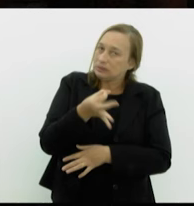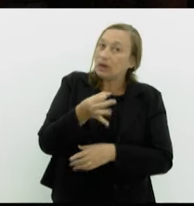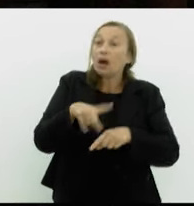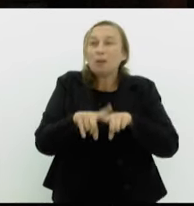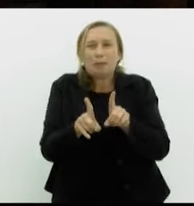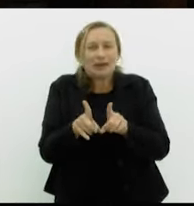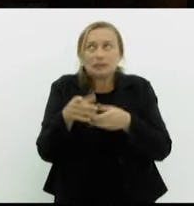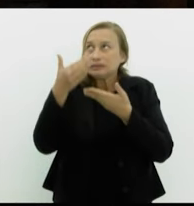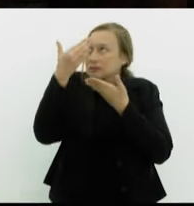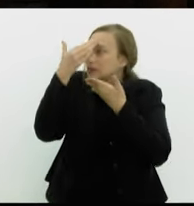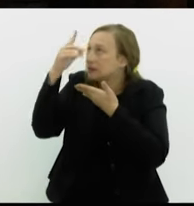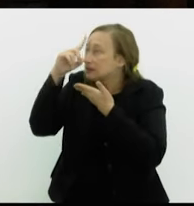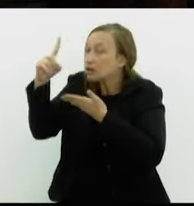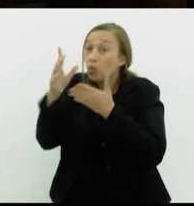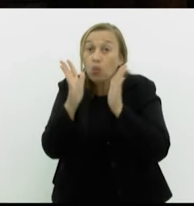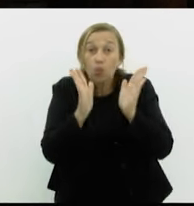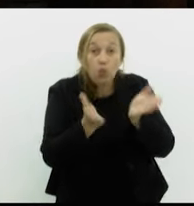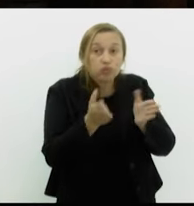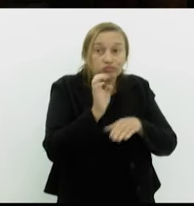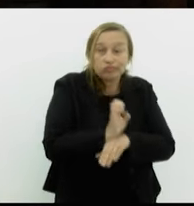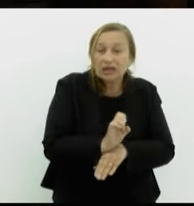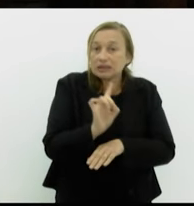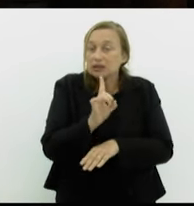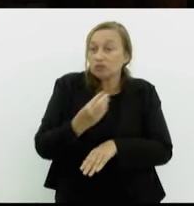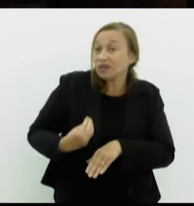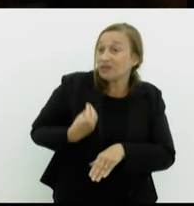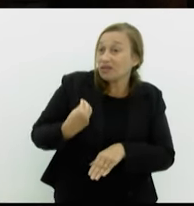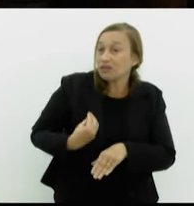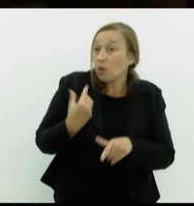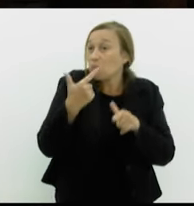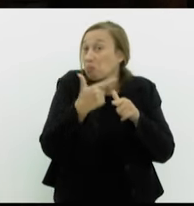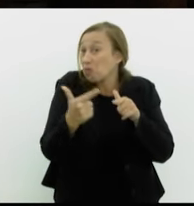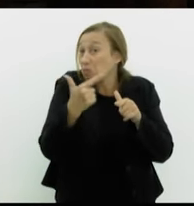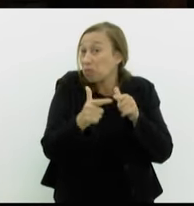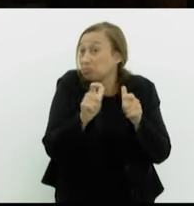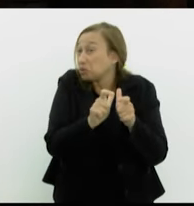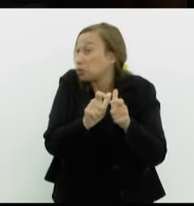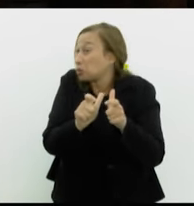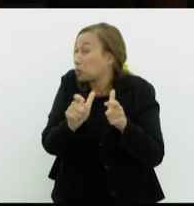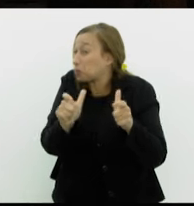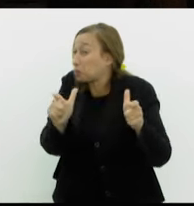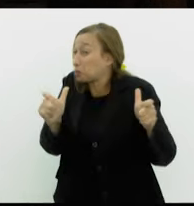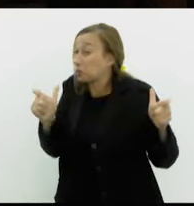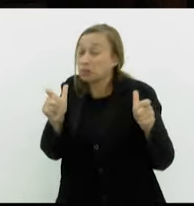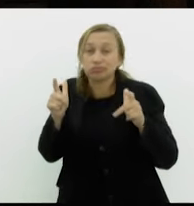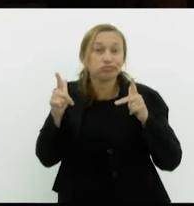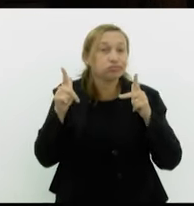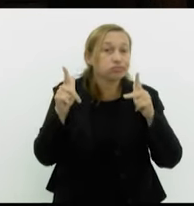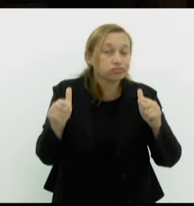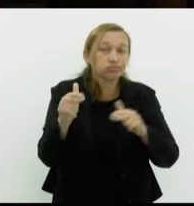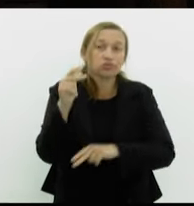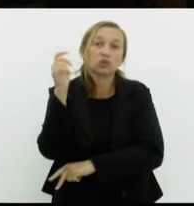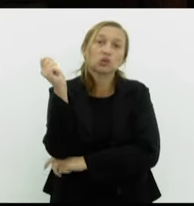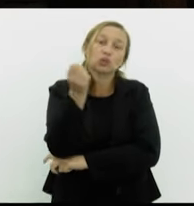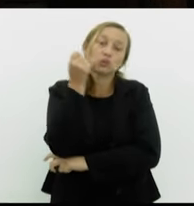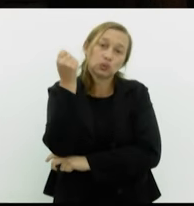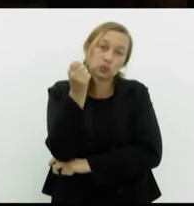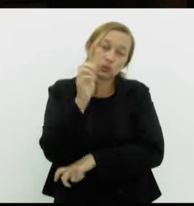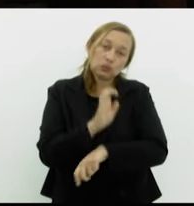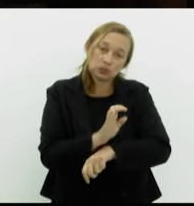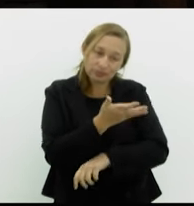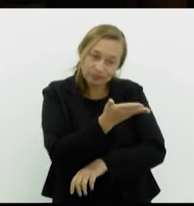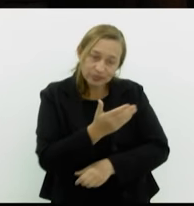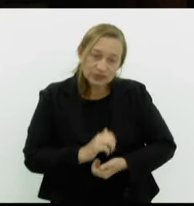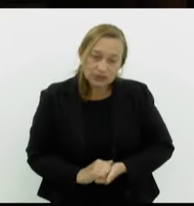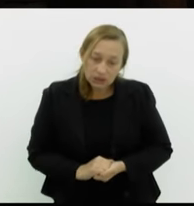Mas, graças a Deus, hoje o estado não está vivendo um problema tão grandioso igual a do Rio Grande do